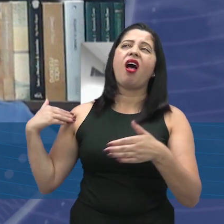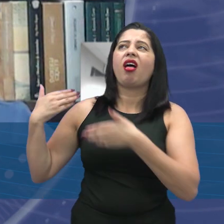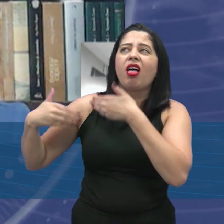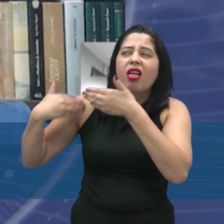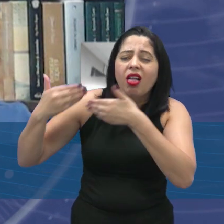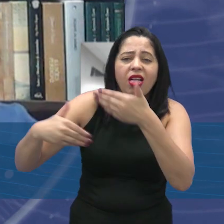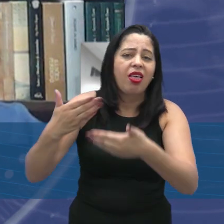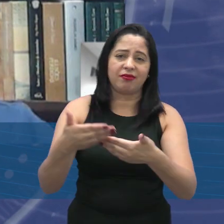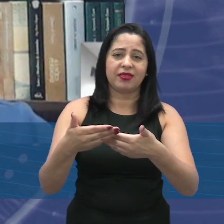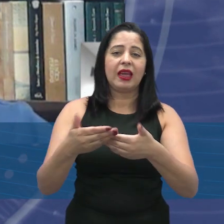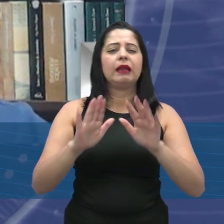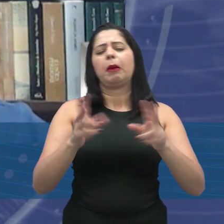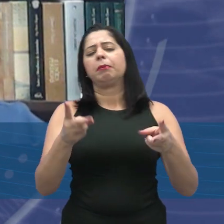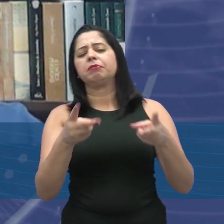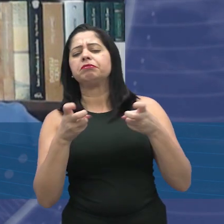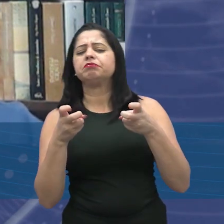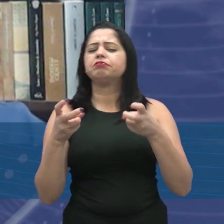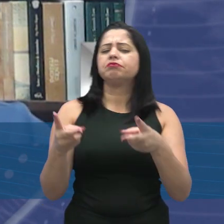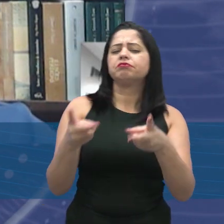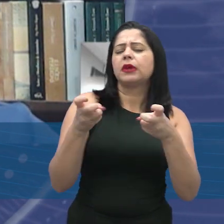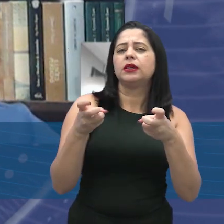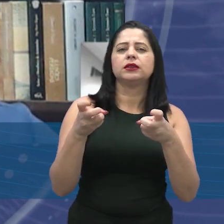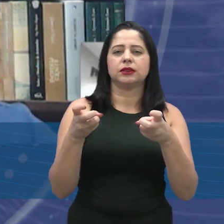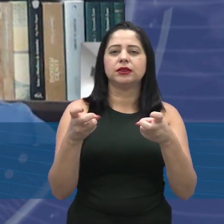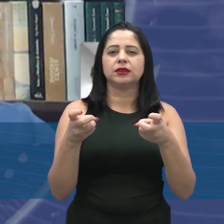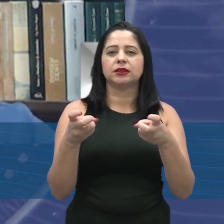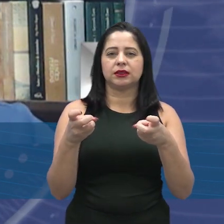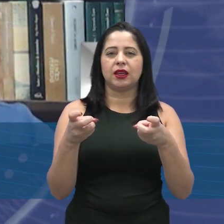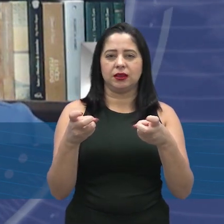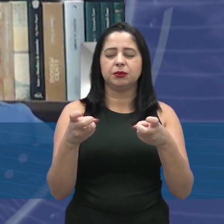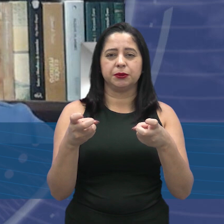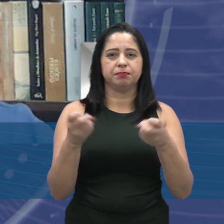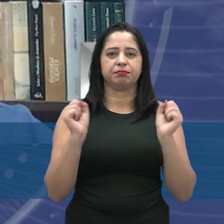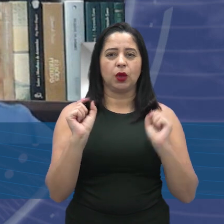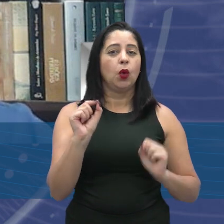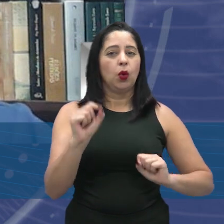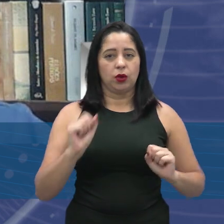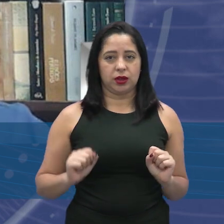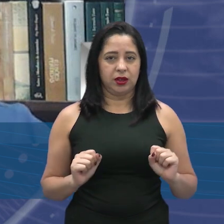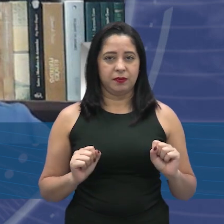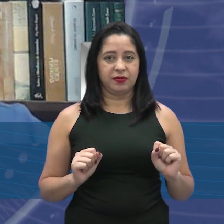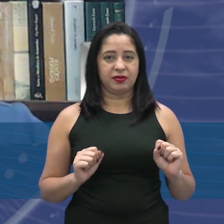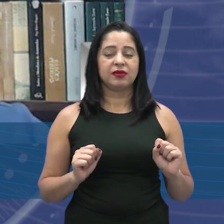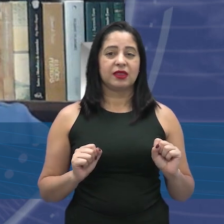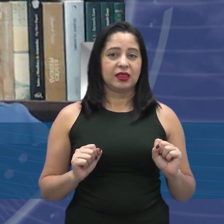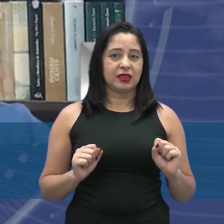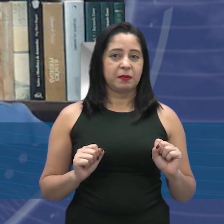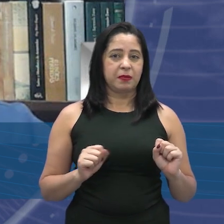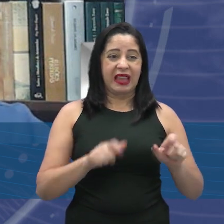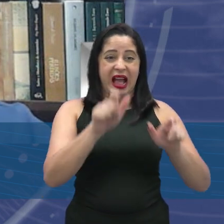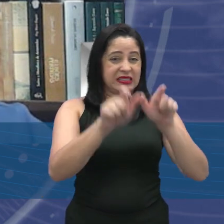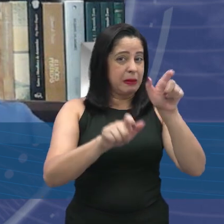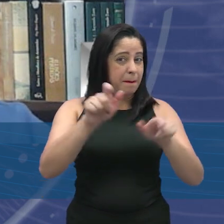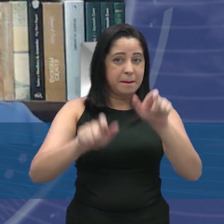Então, quando a gente percebe essa resistência e, inclusive, a